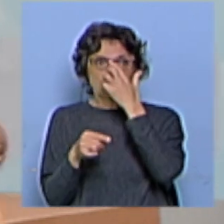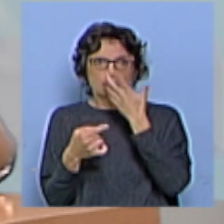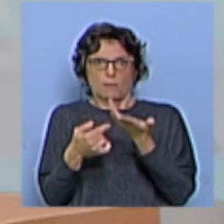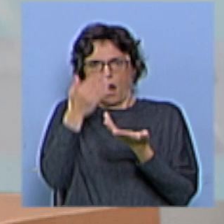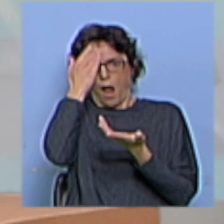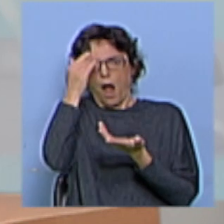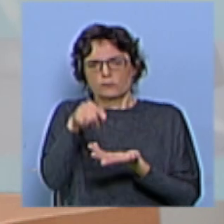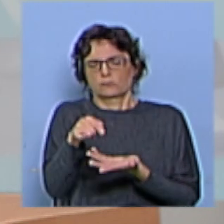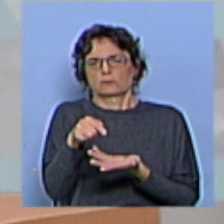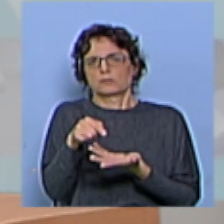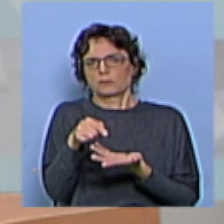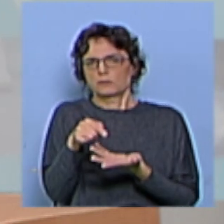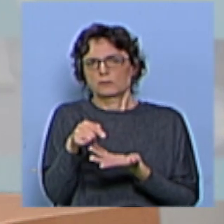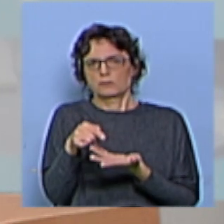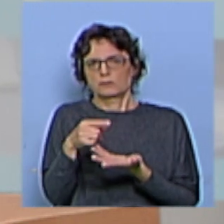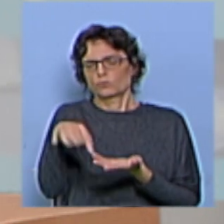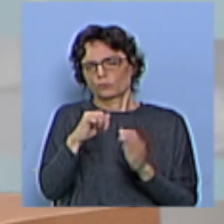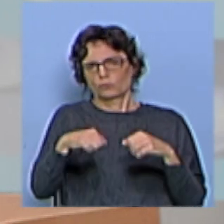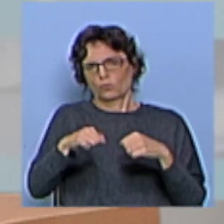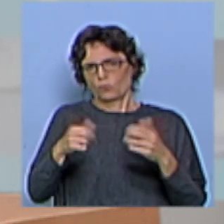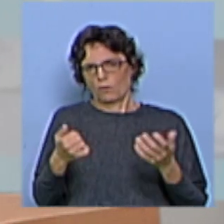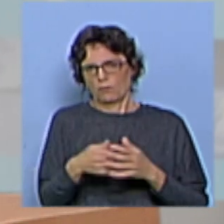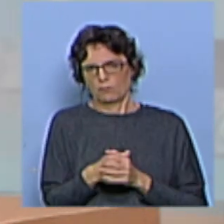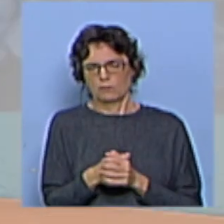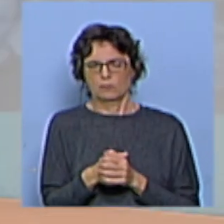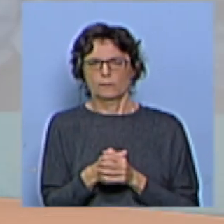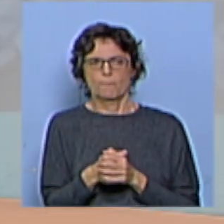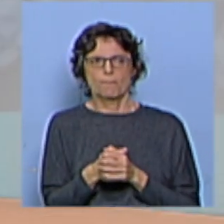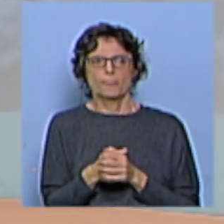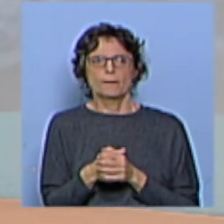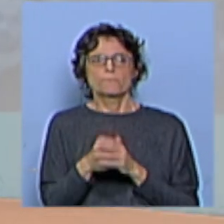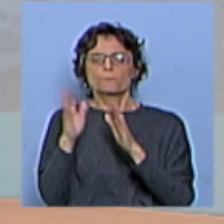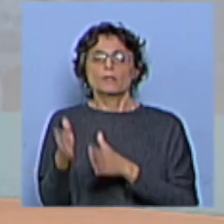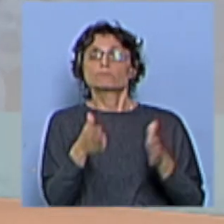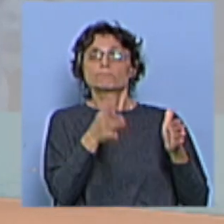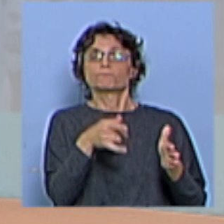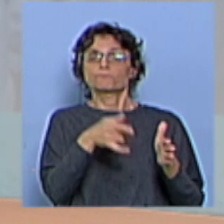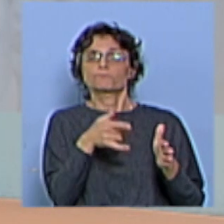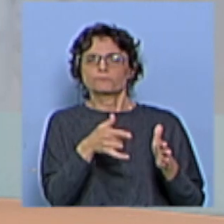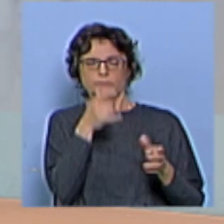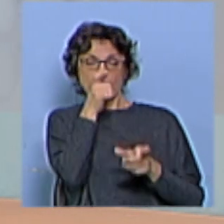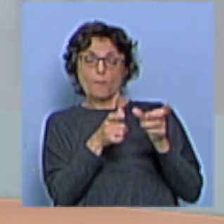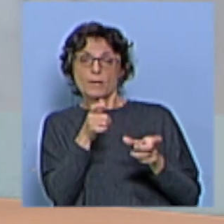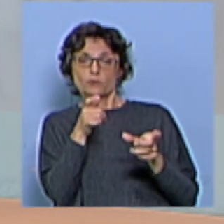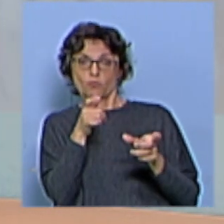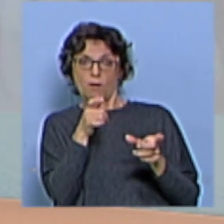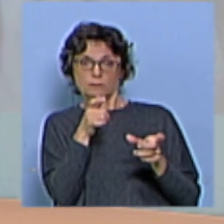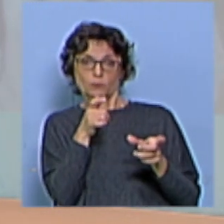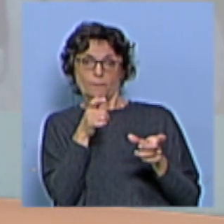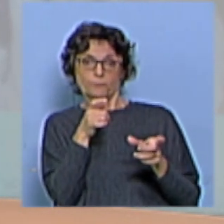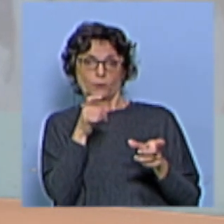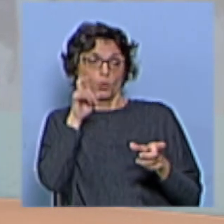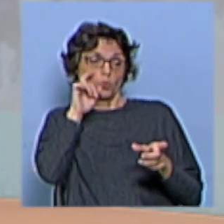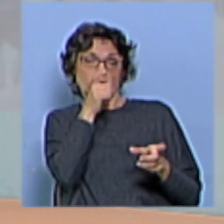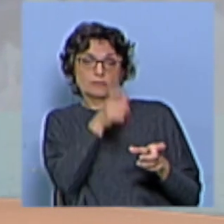que é absolutamente unânime em todo o país. Regressando à ótica do visitante, daquele que vai à descoberta, apesar